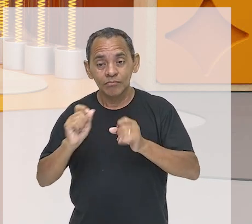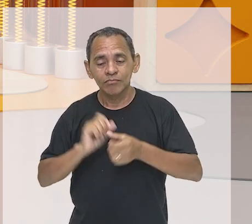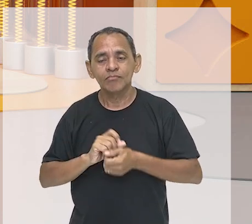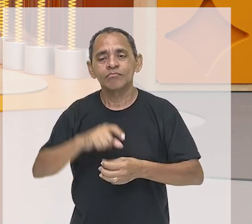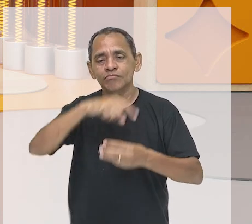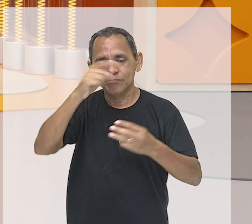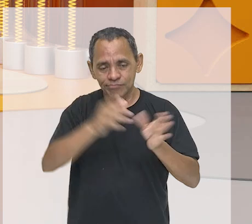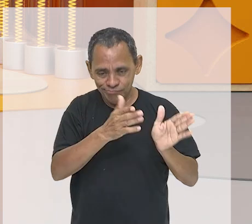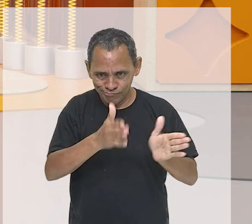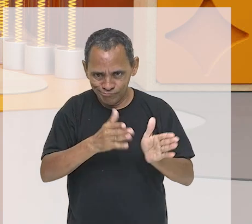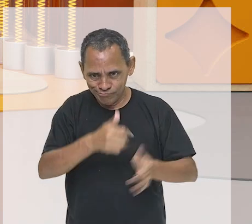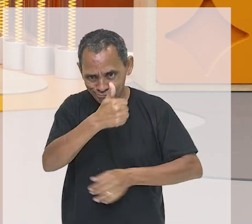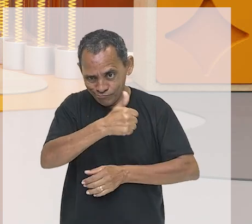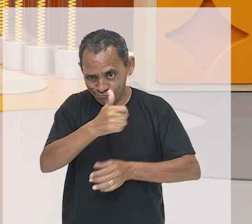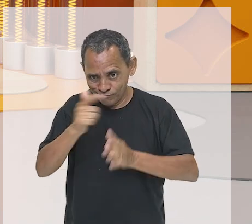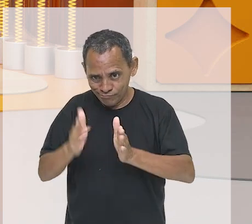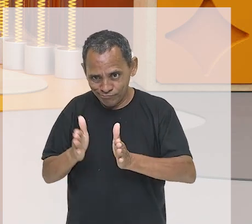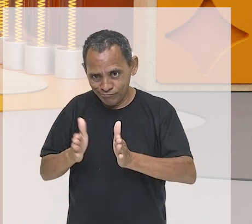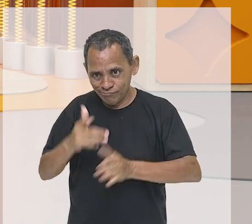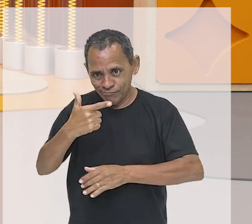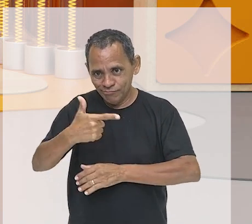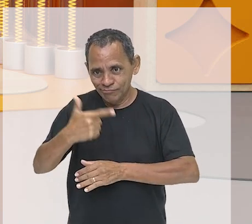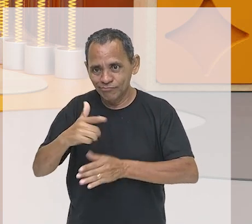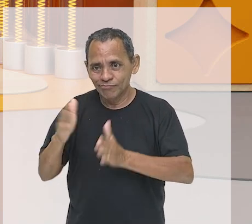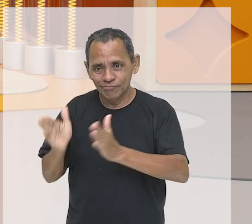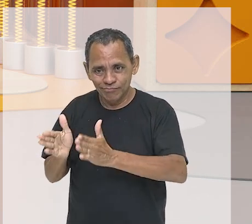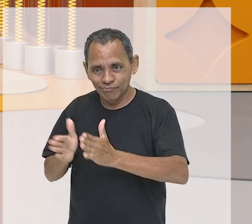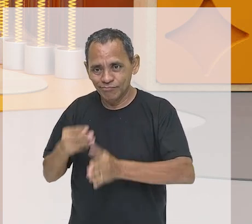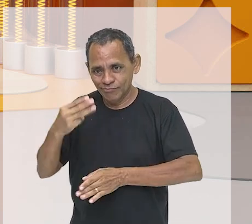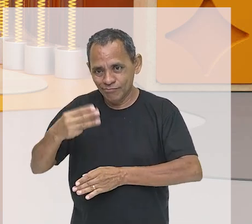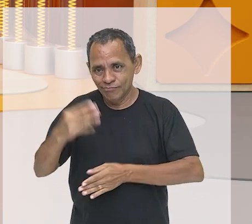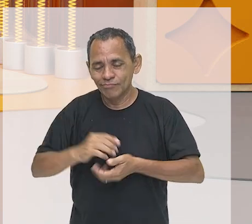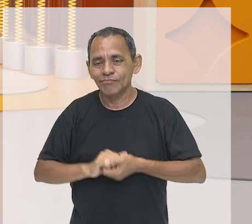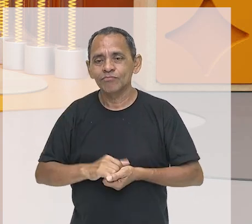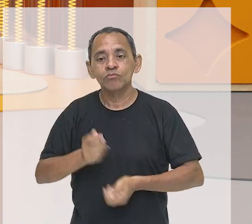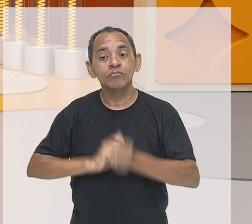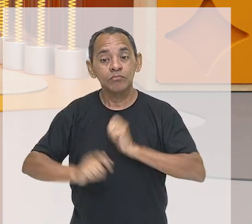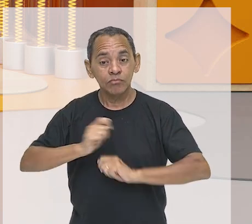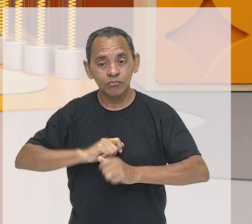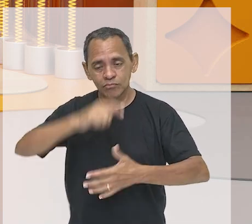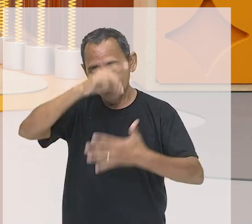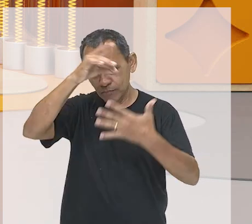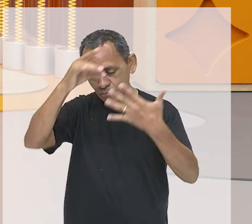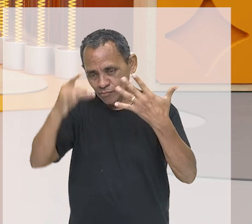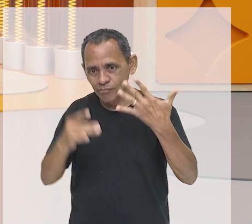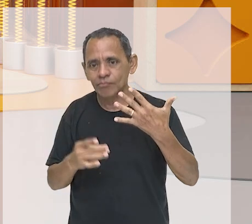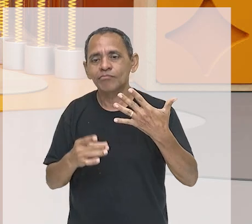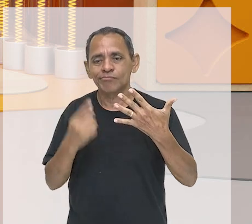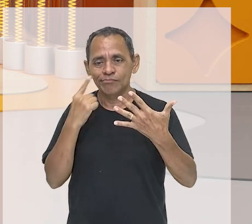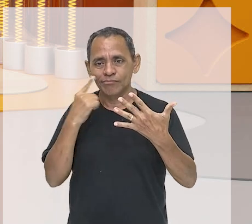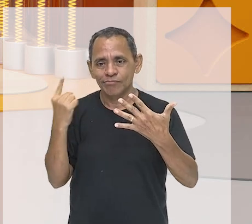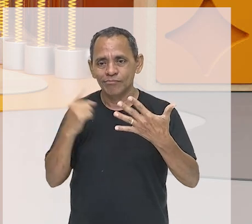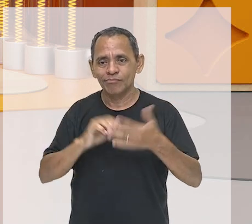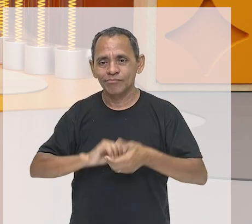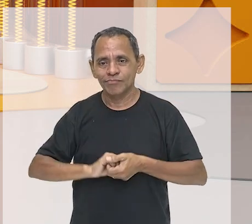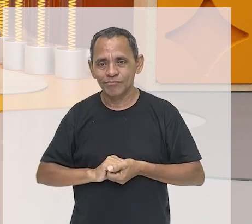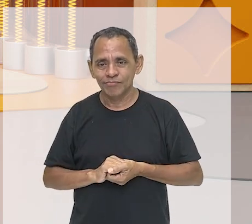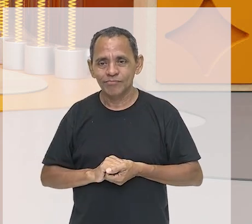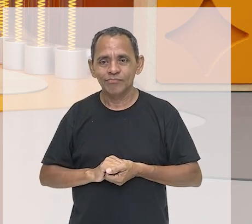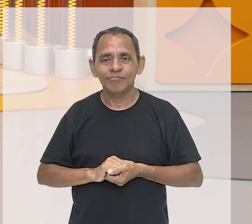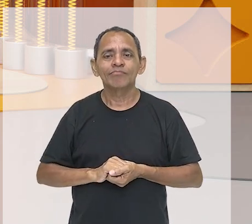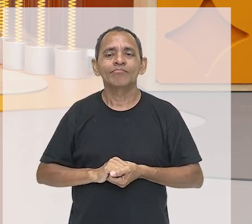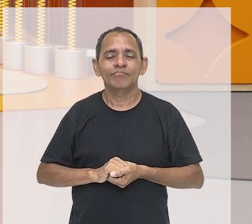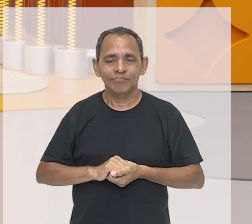terciário, principalmente ali na economia desses três lugares que estão aqui assinalados, não é isso? Então,